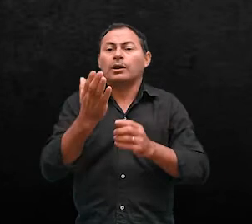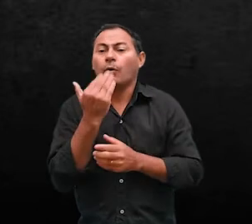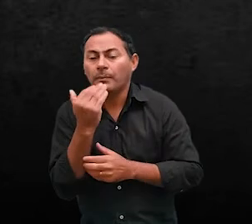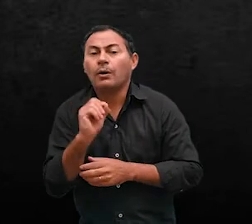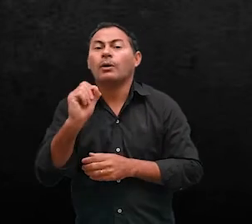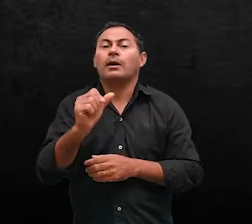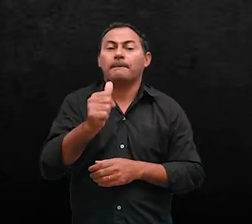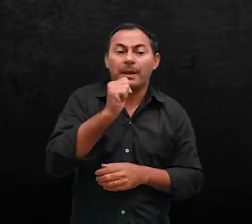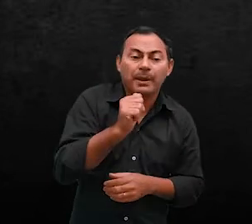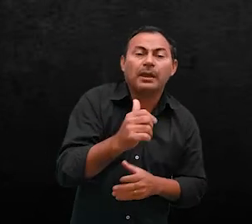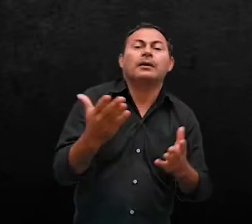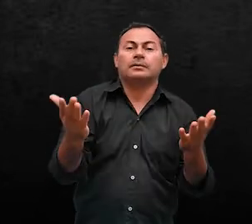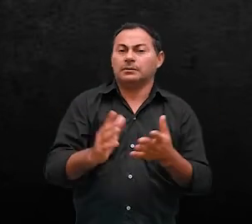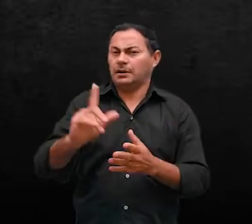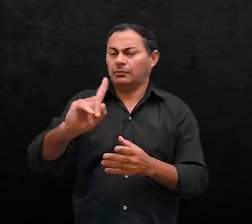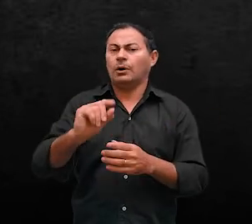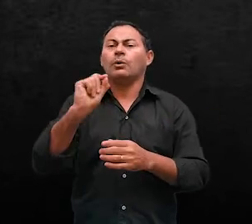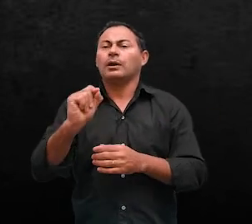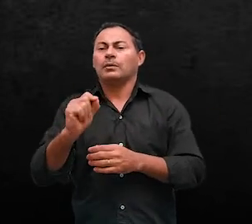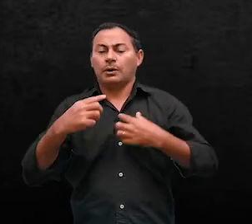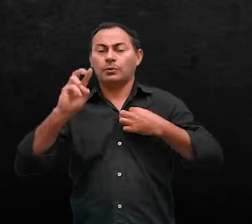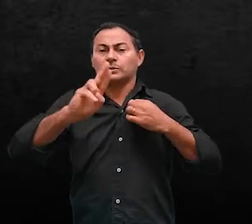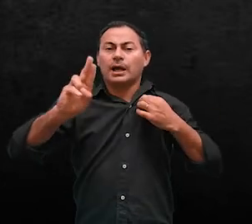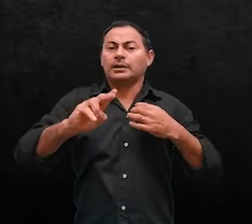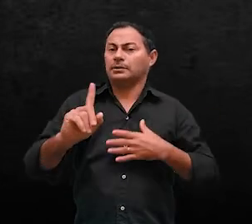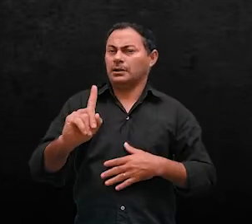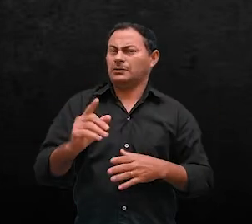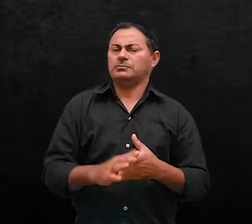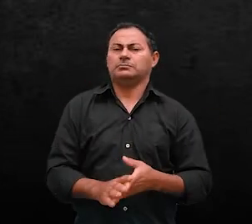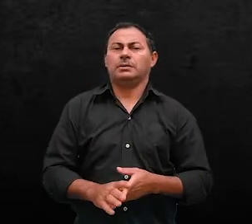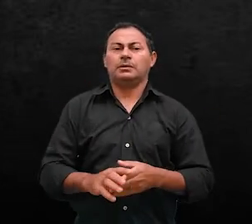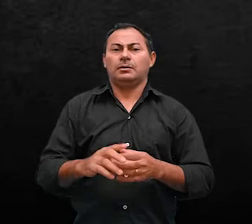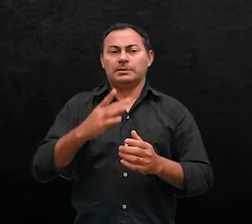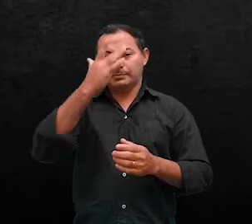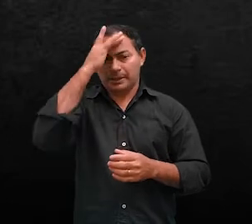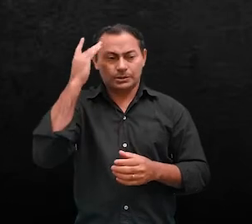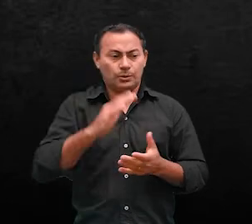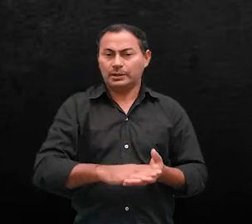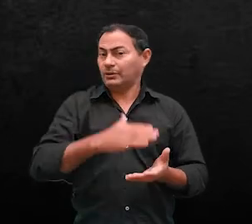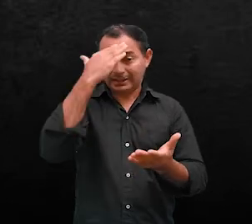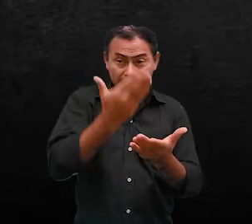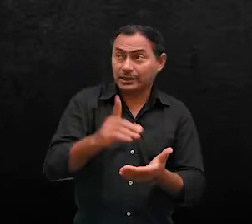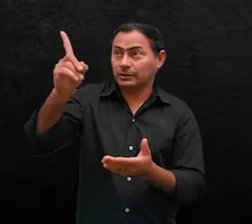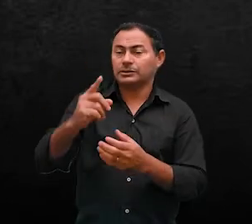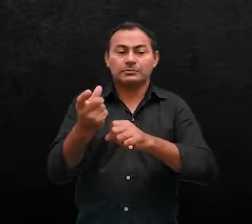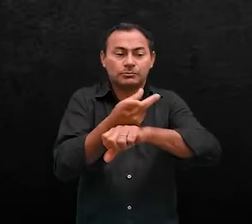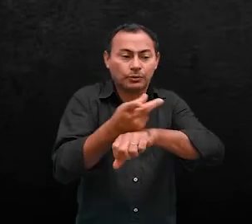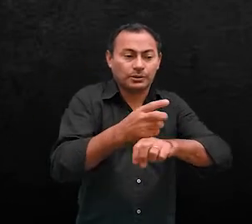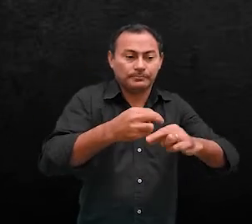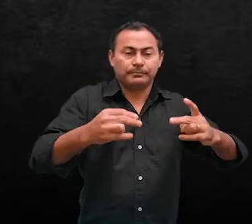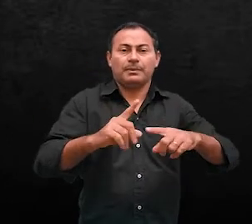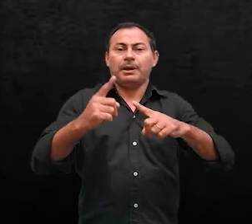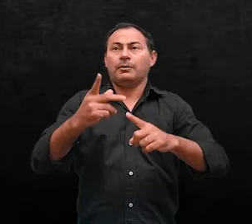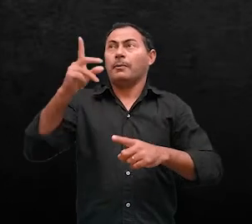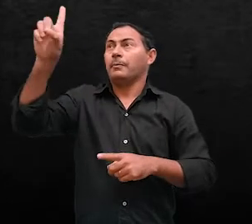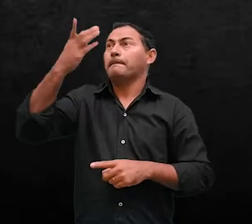dizendo que vamos comer o que vamos beber o que vamos vestir pois os pagãos aqui corre atrás dessas coisas